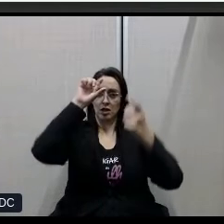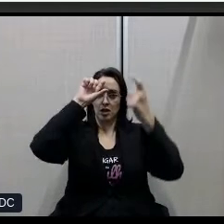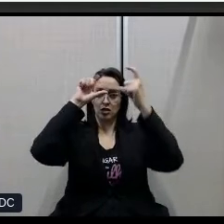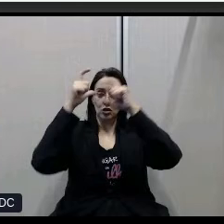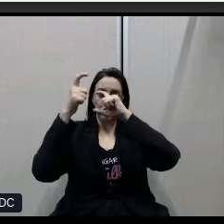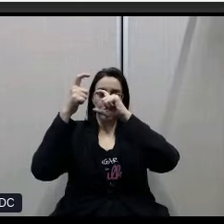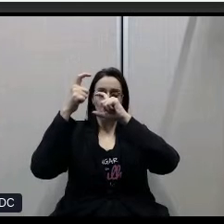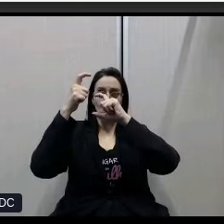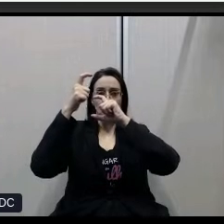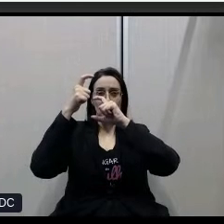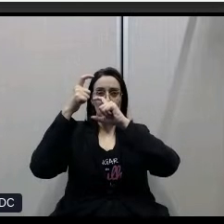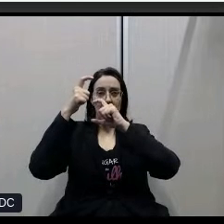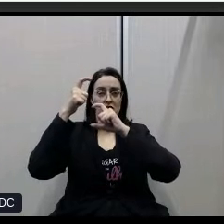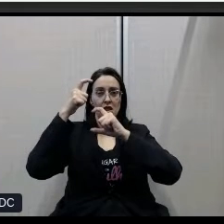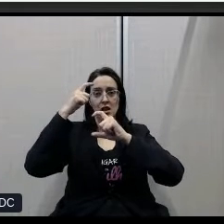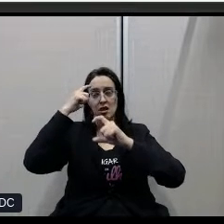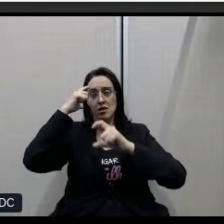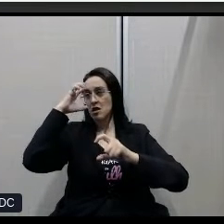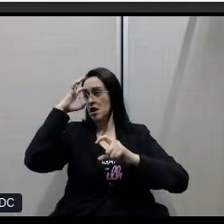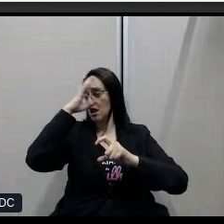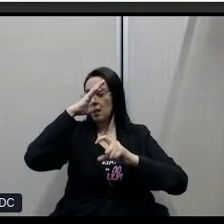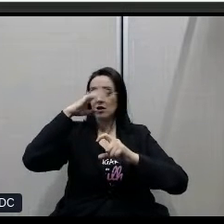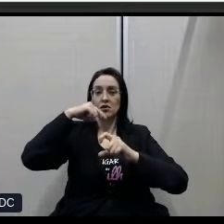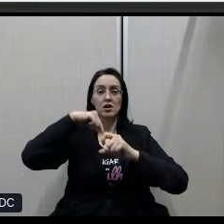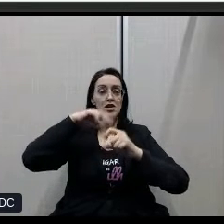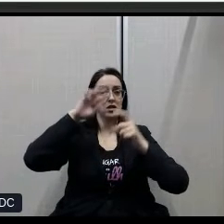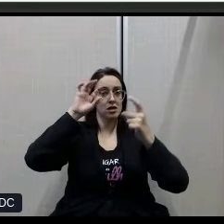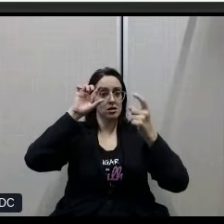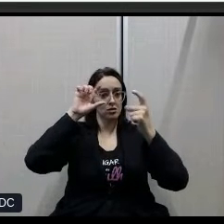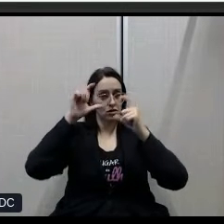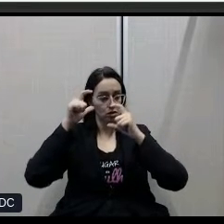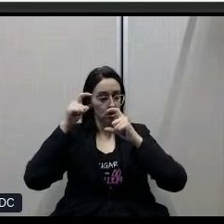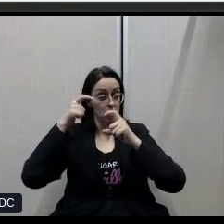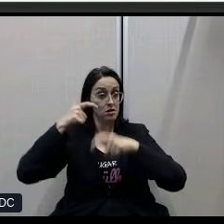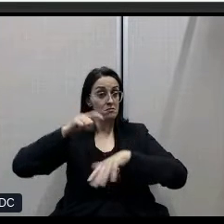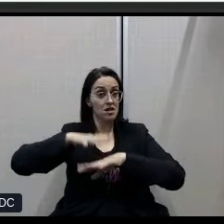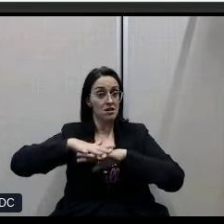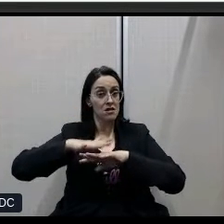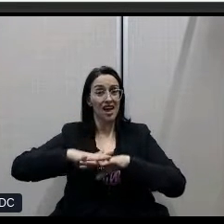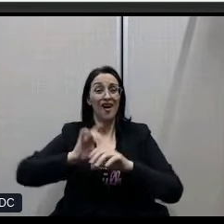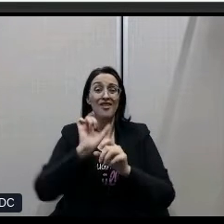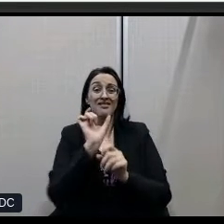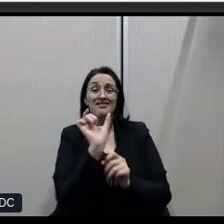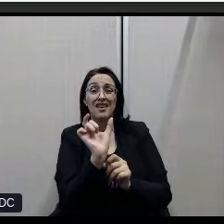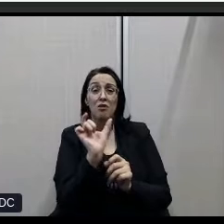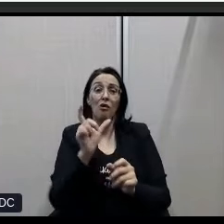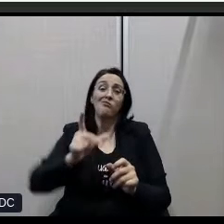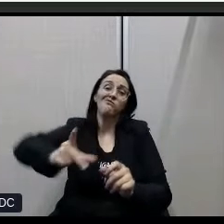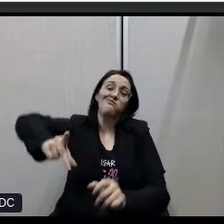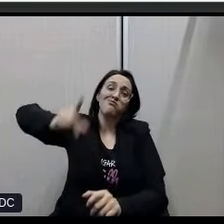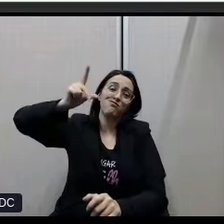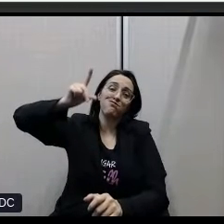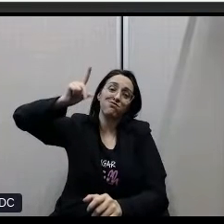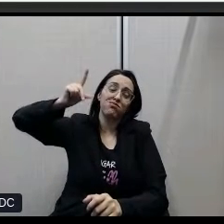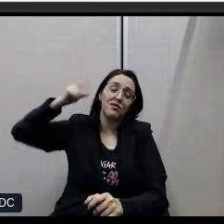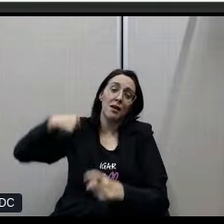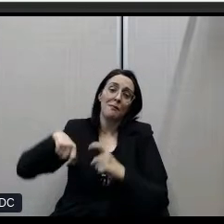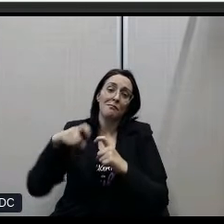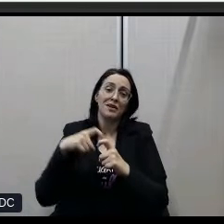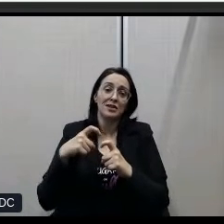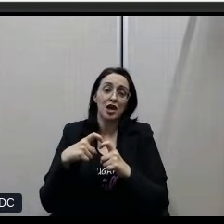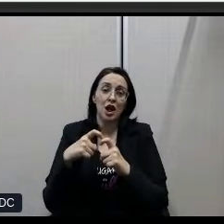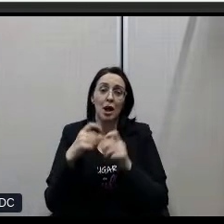atenção, transtorno da matemática, apenas como um termo ultrapassado na medicina, que no